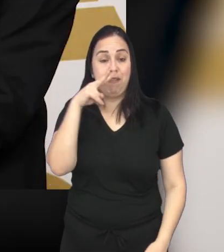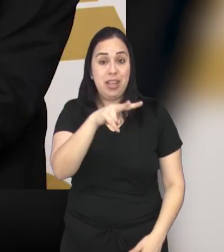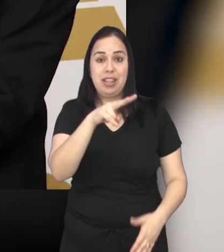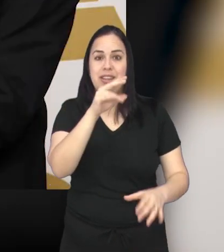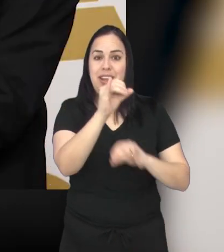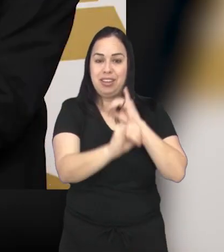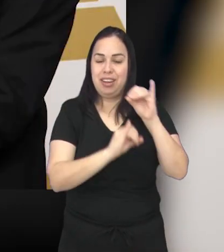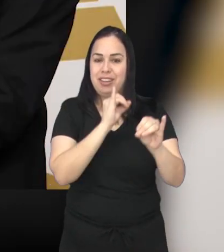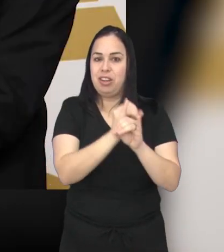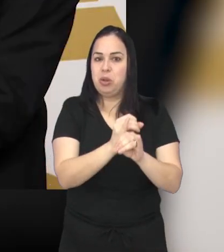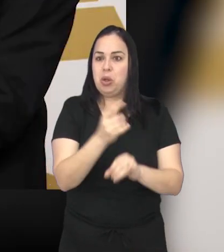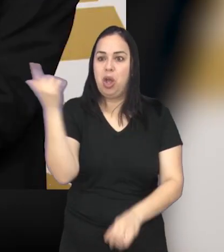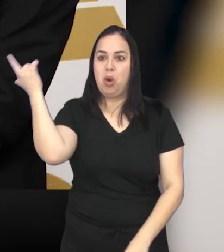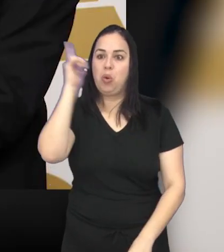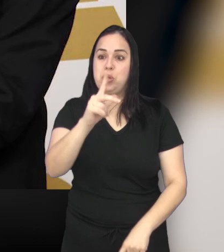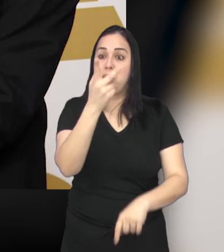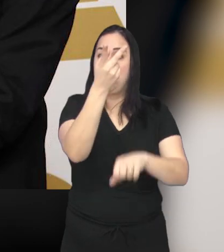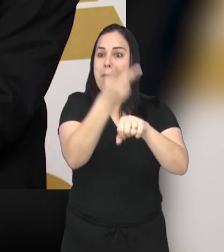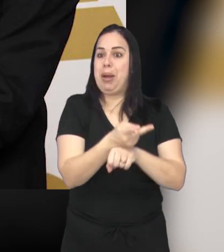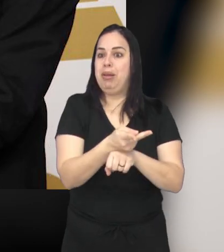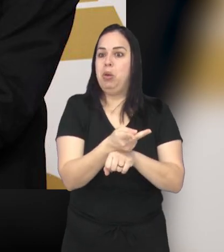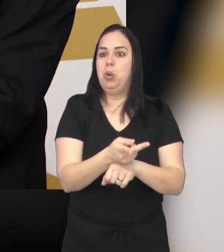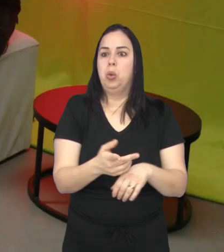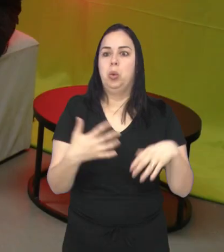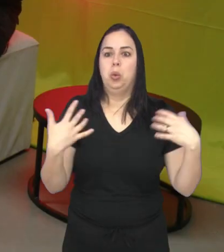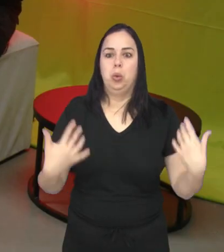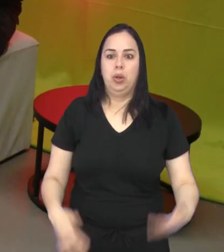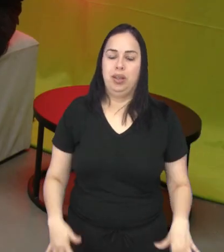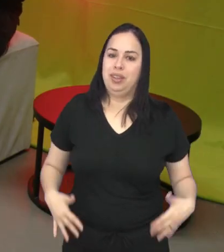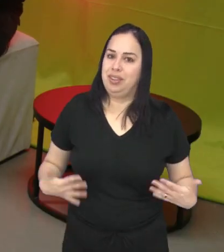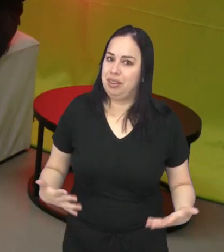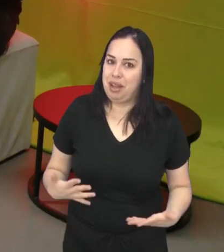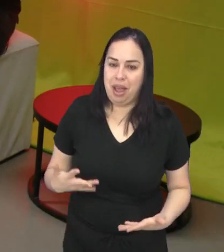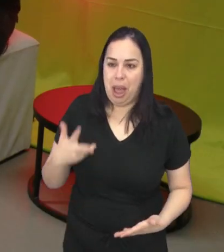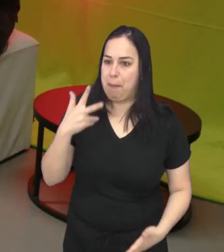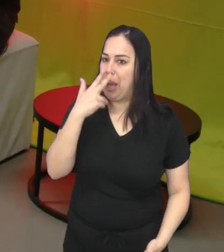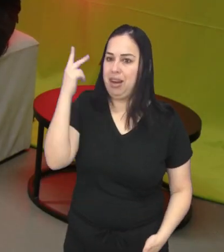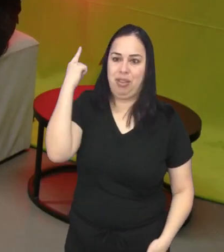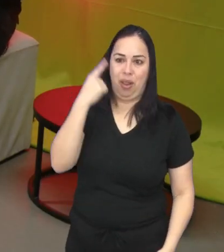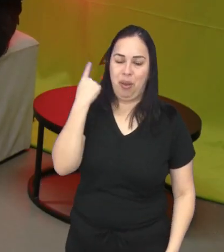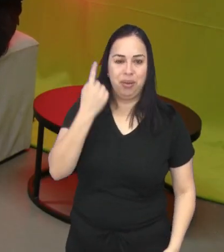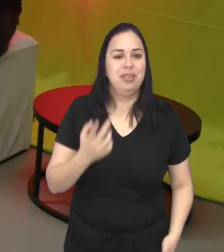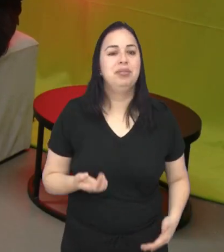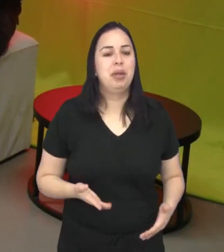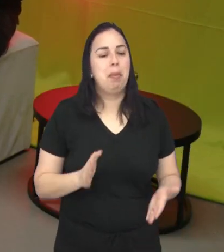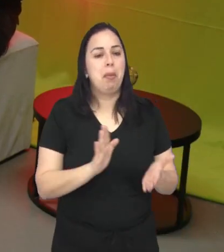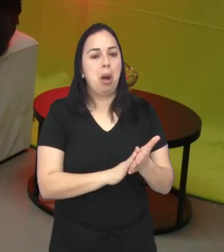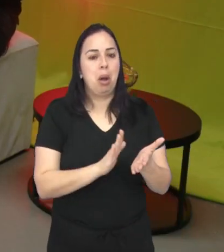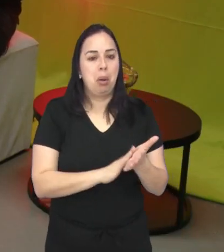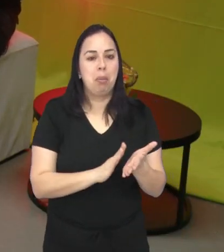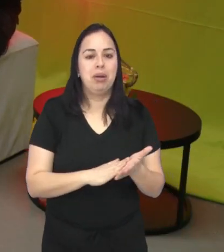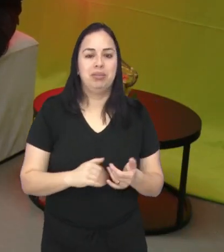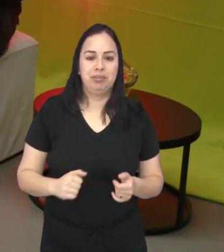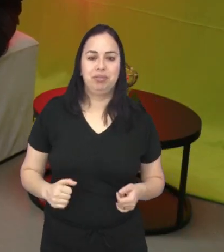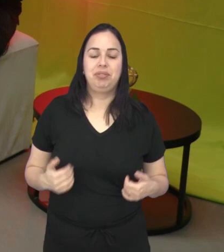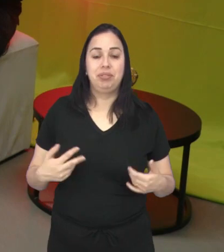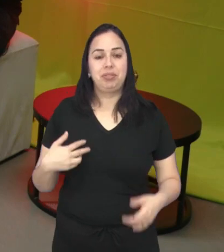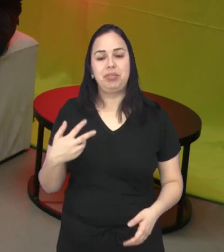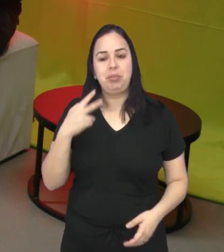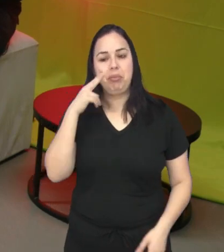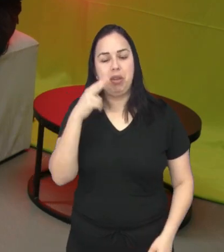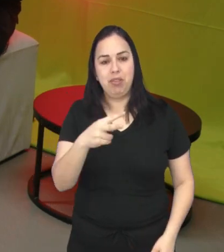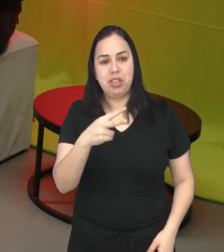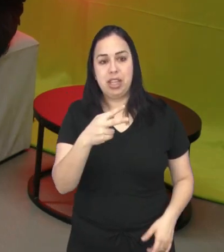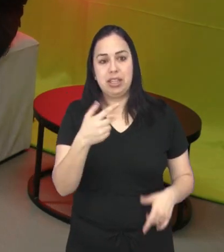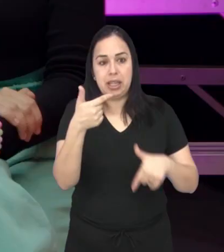ganhou um Grammy, um negócio muito louco, assim. Então, é isso, é muito louco. Nossa, que emoção, parabéns. Obrigado. E já que eu vi que hoje